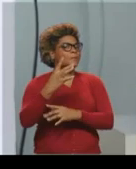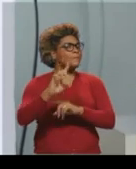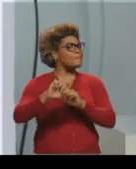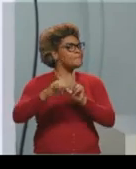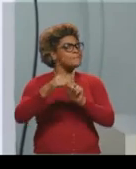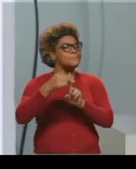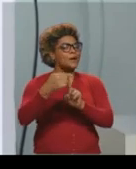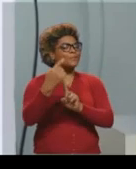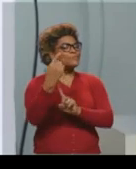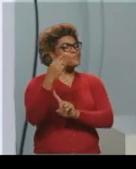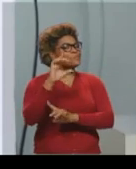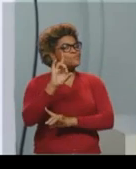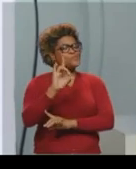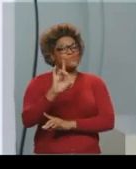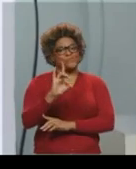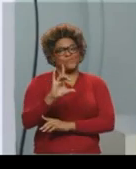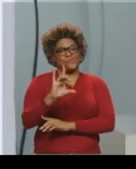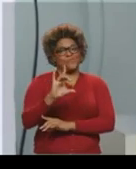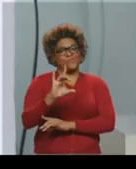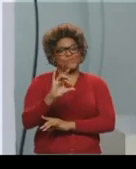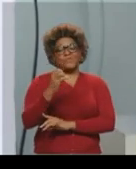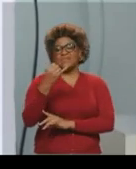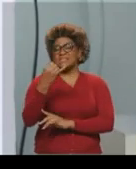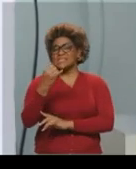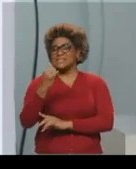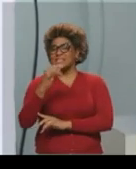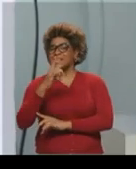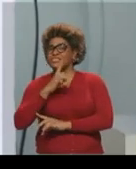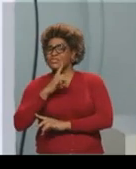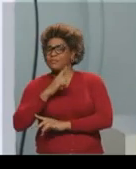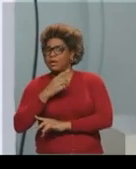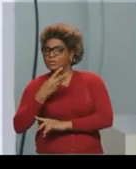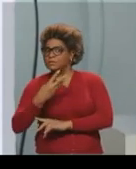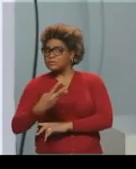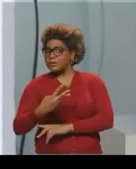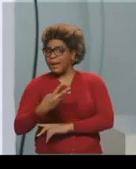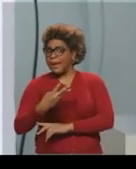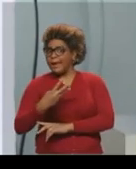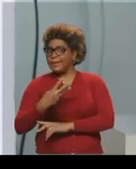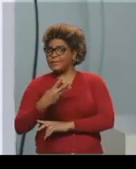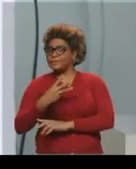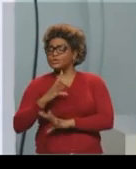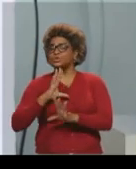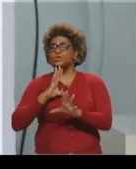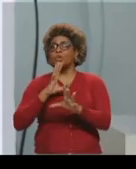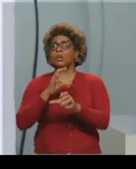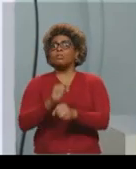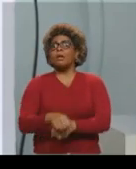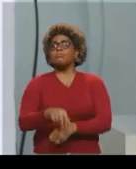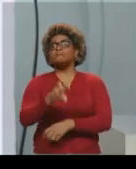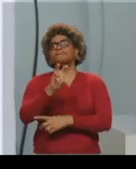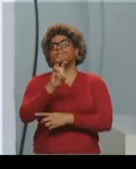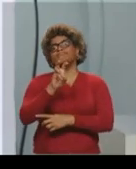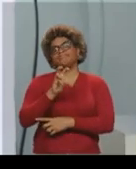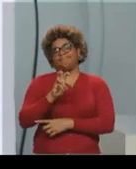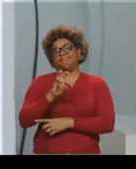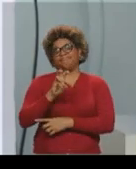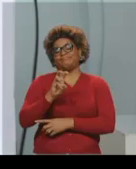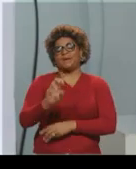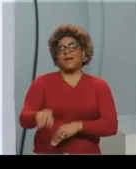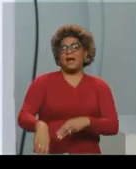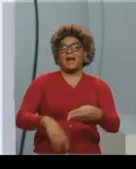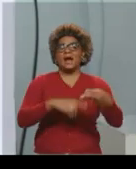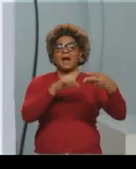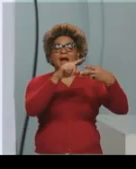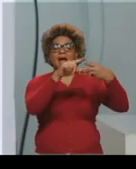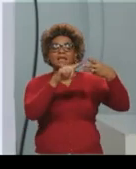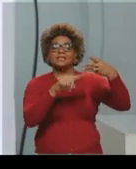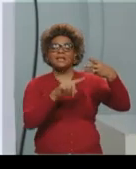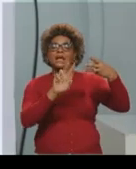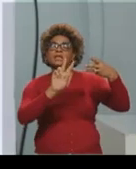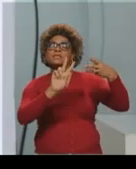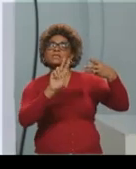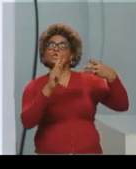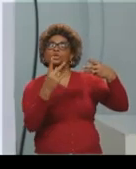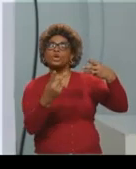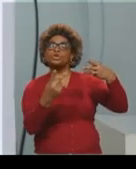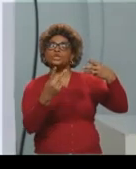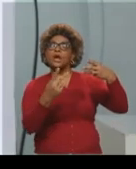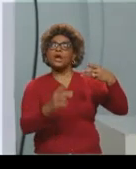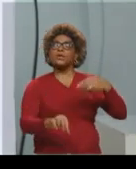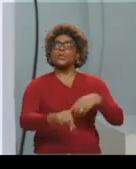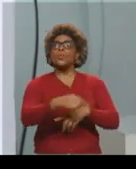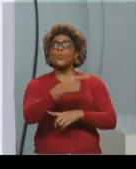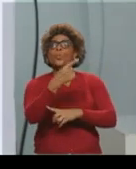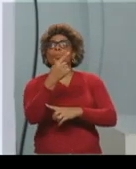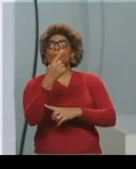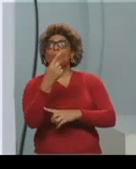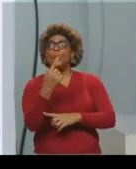ele estaria fazendo 5 ligações. 3 com o hidrogênio, um com o carbono da cadeia principal e o outro com o